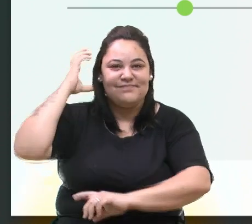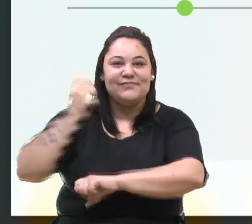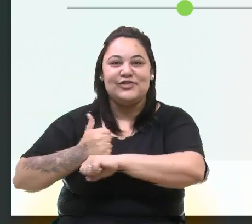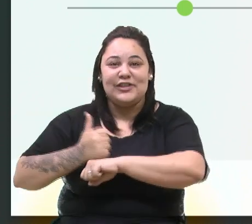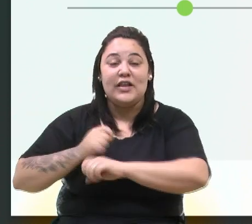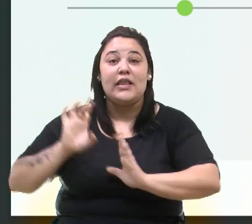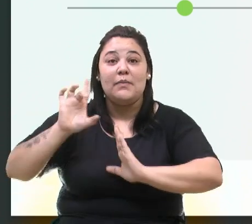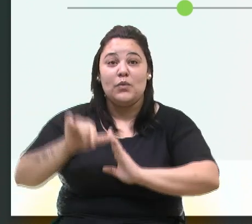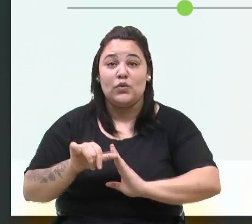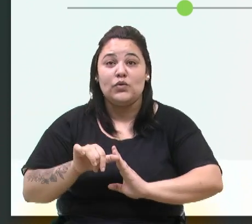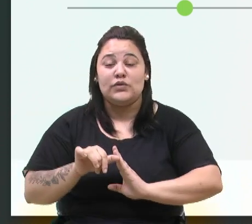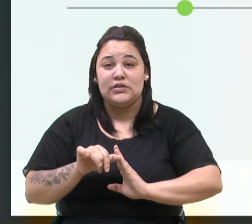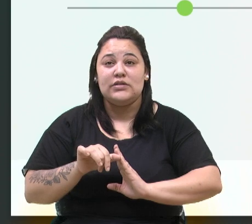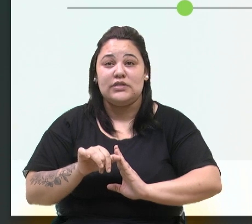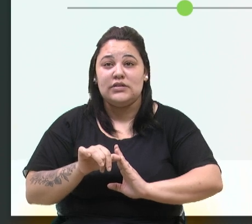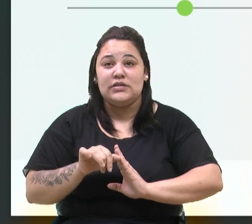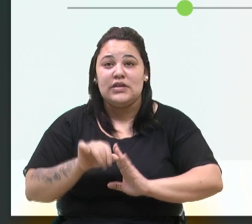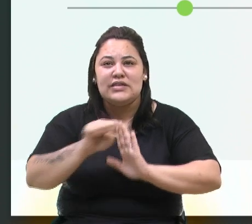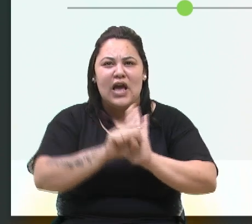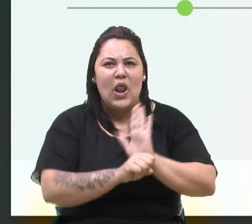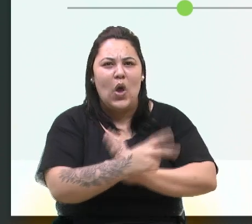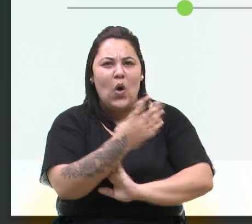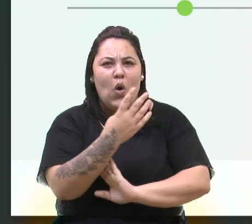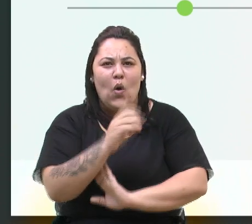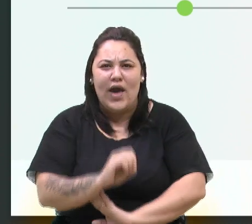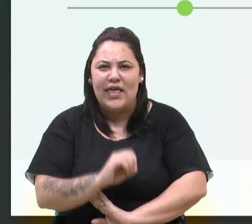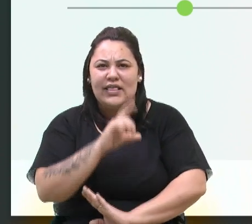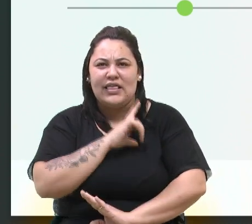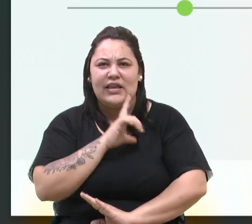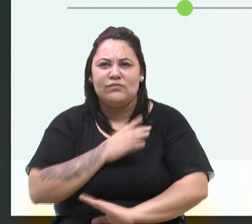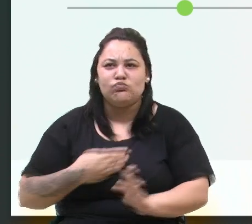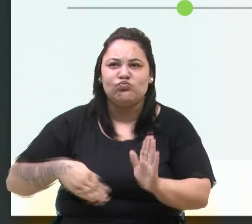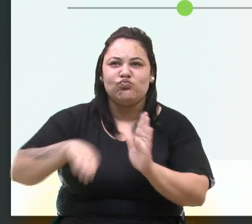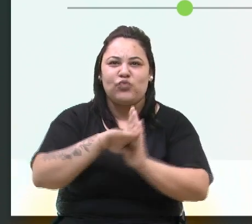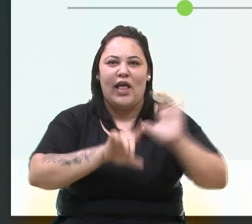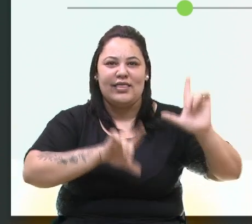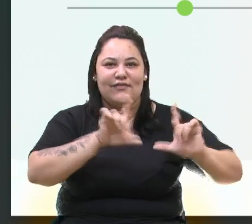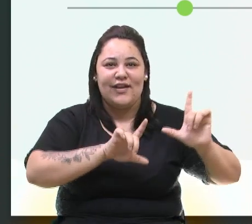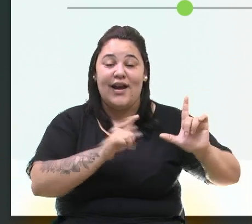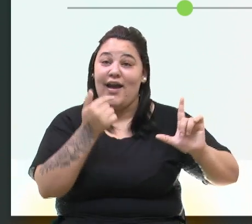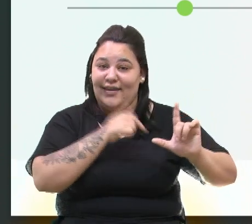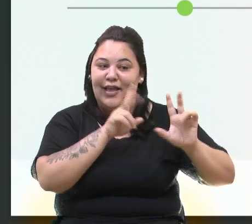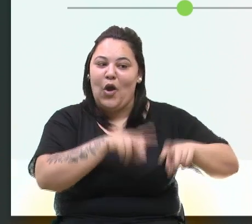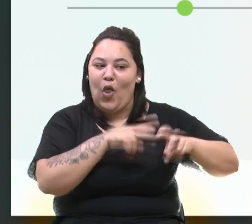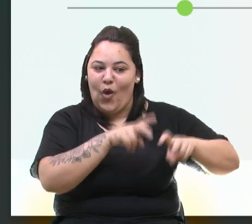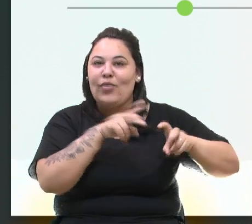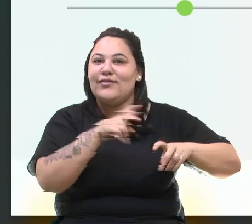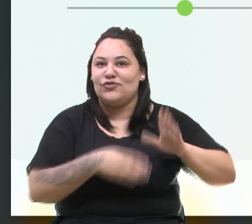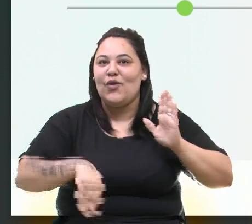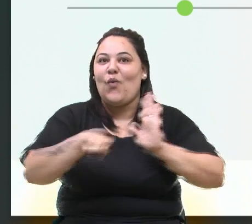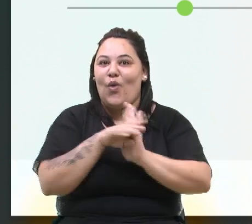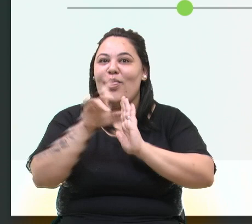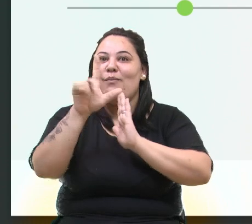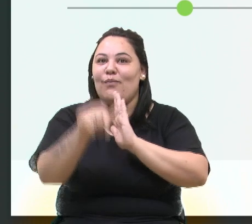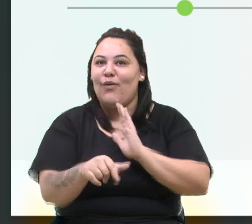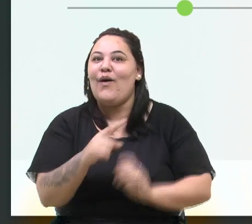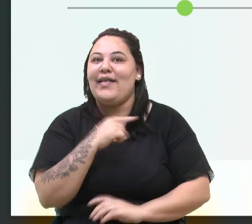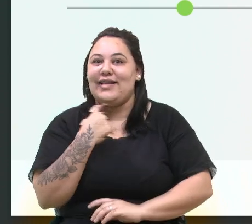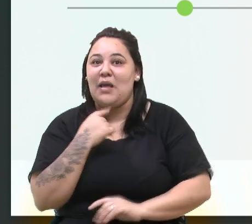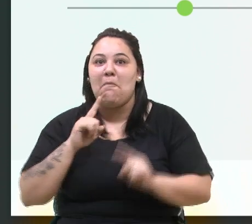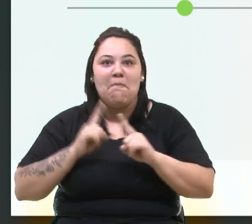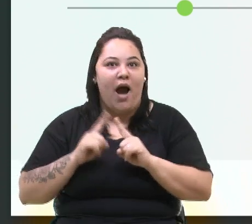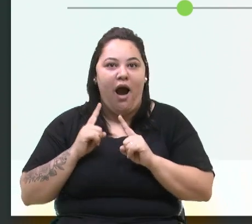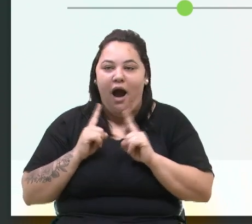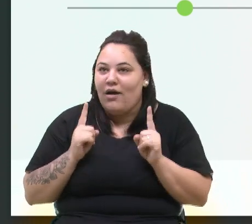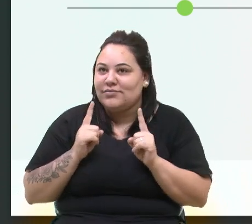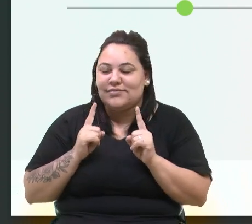de 40, vereador Velocino, quando chegou a televisão, né? E aqui na colônia a televisão chegou bem depois, mas era uma revolução